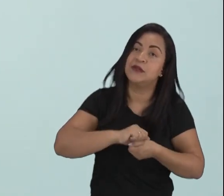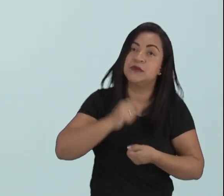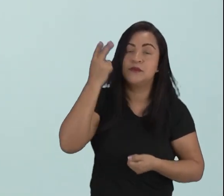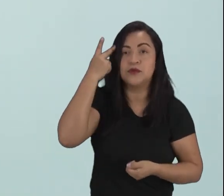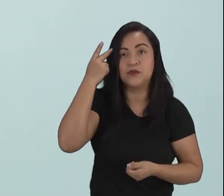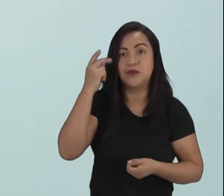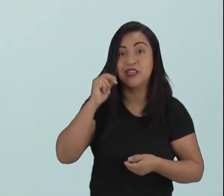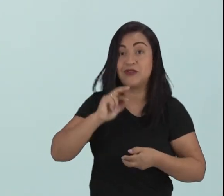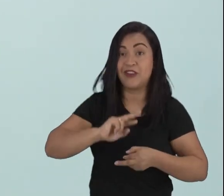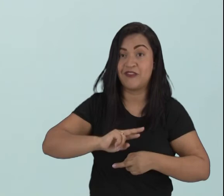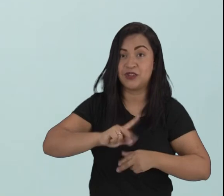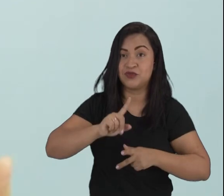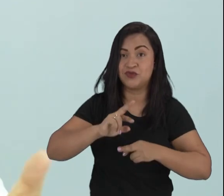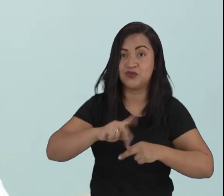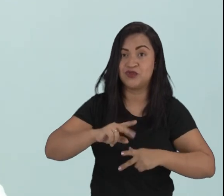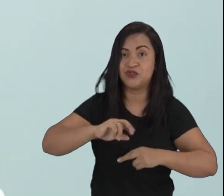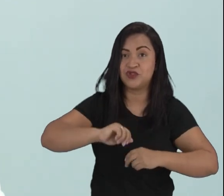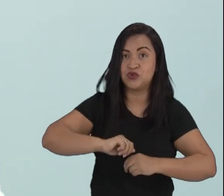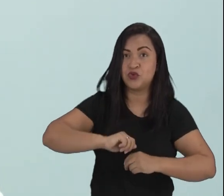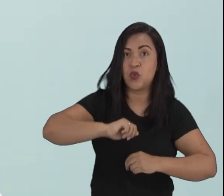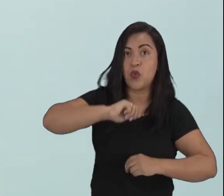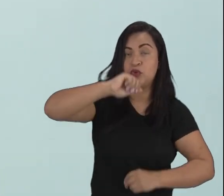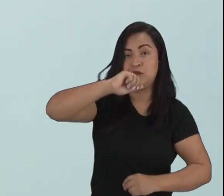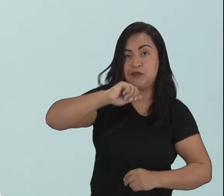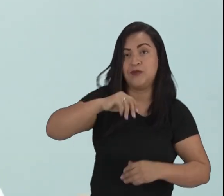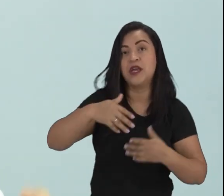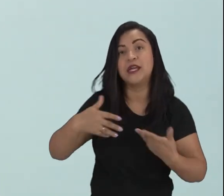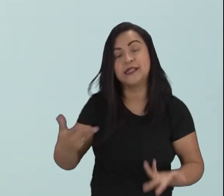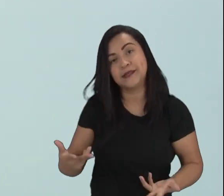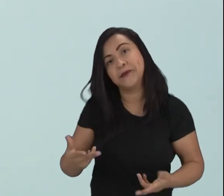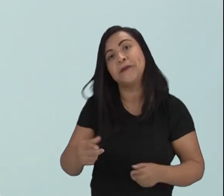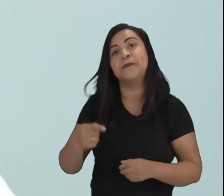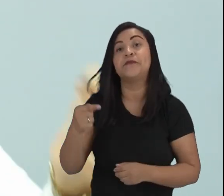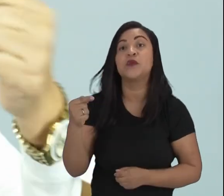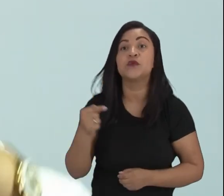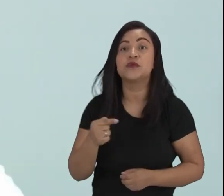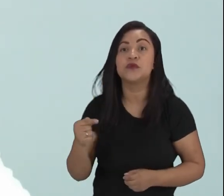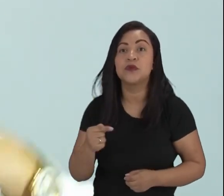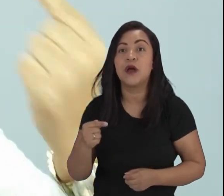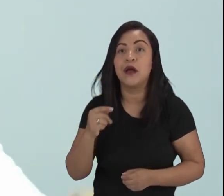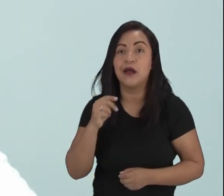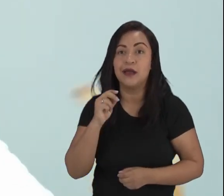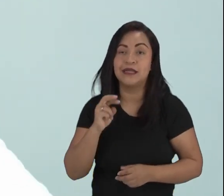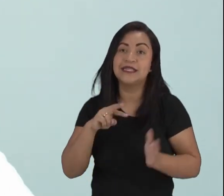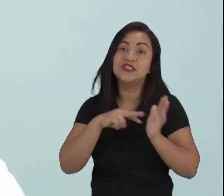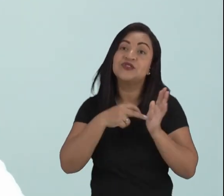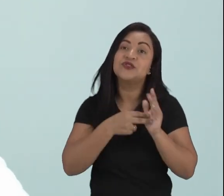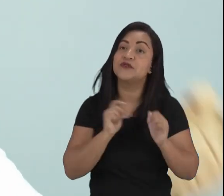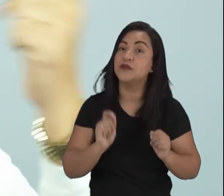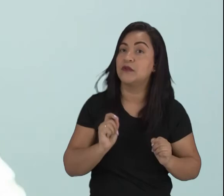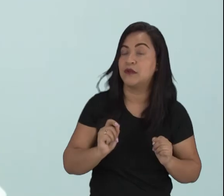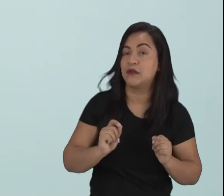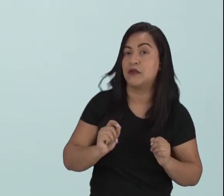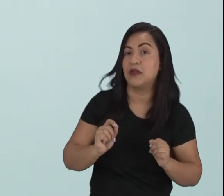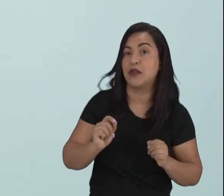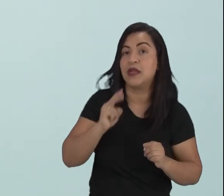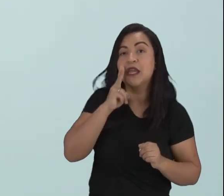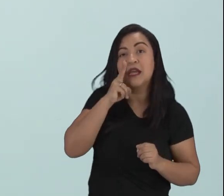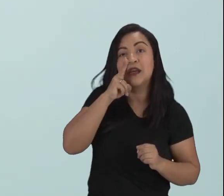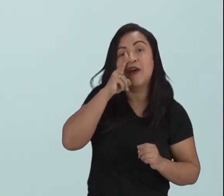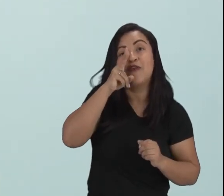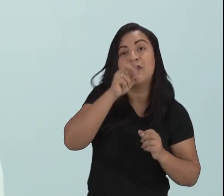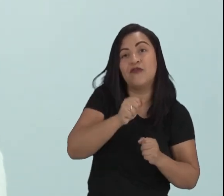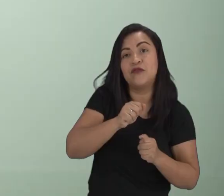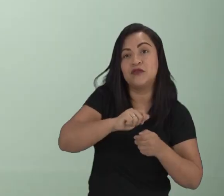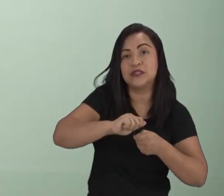faz o sentido contrário. Então, esse sinal de negativo quer dizer que a força age contra a